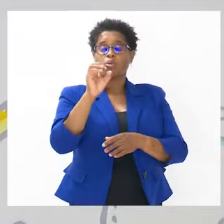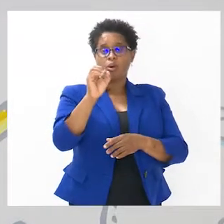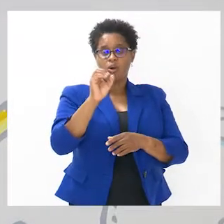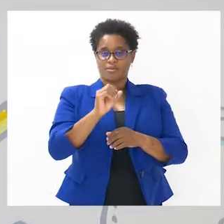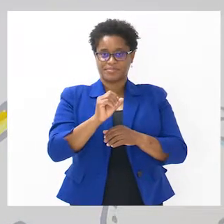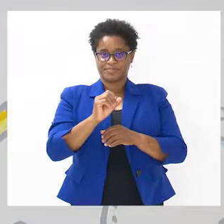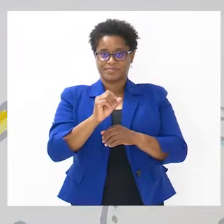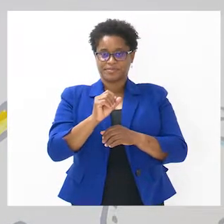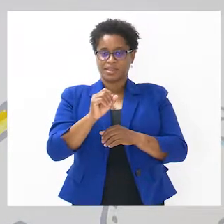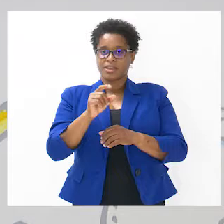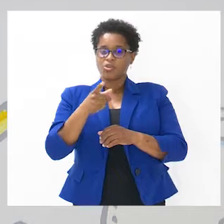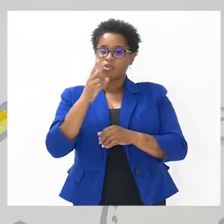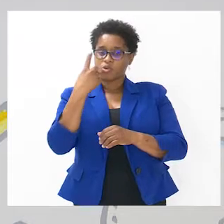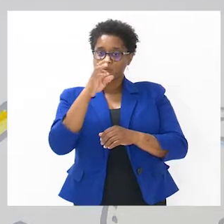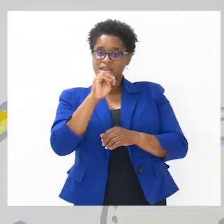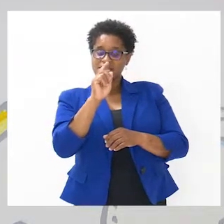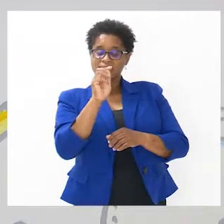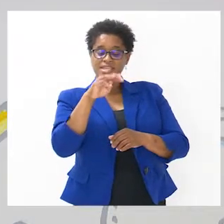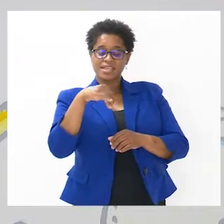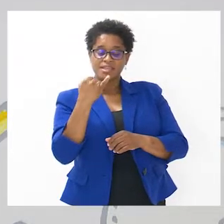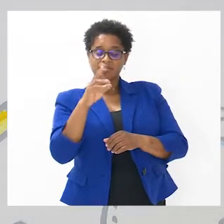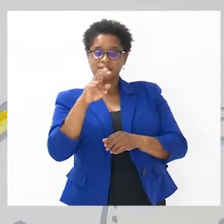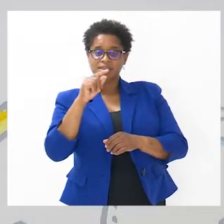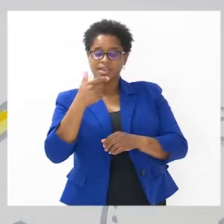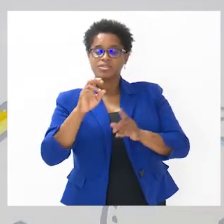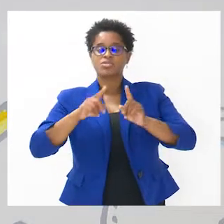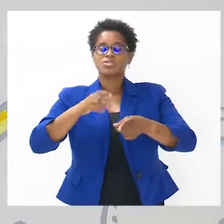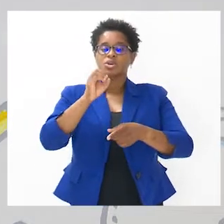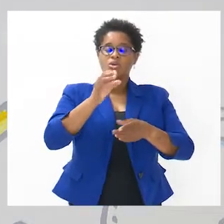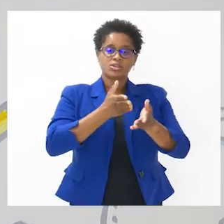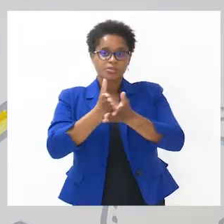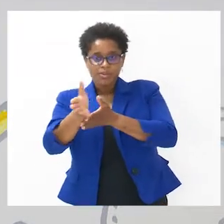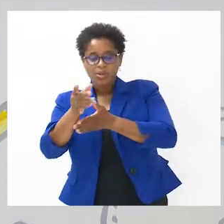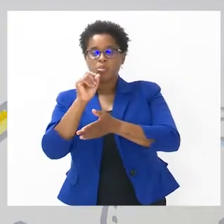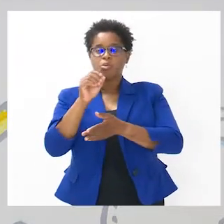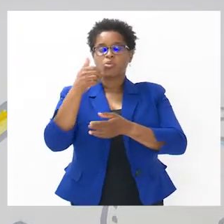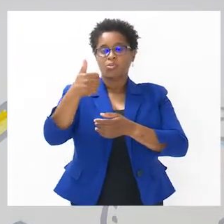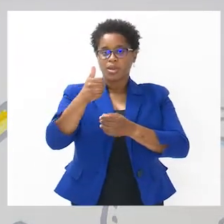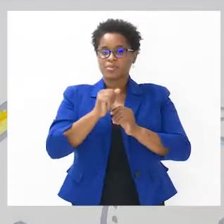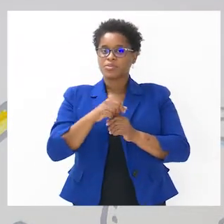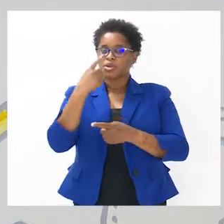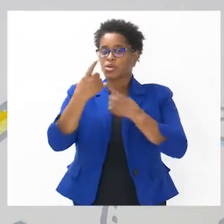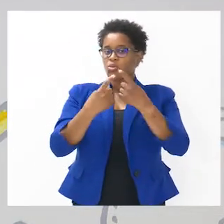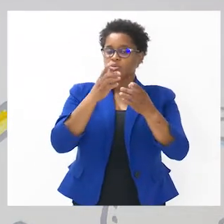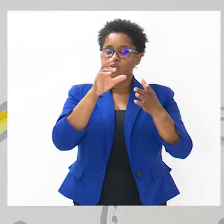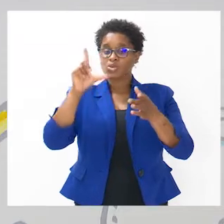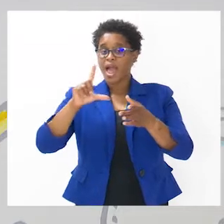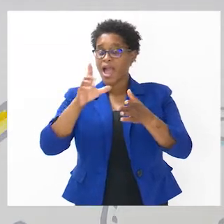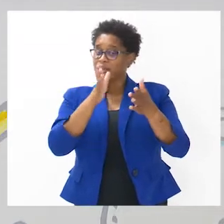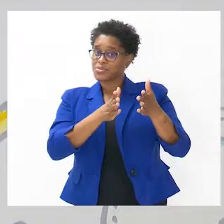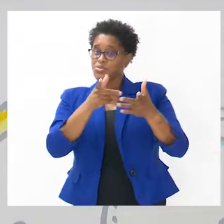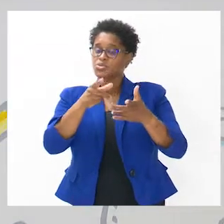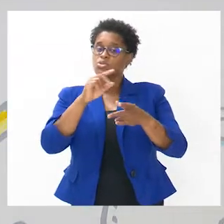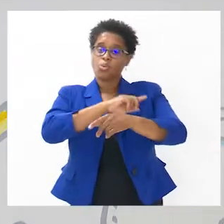ok? Uma semirreta com origem O que passa pelo ponto B, que é um dos lados